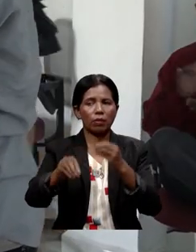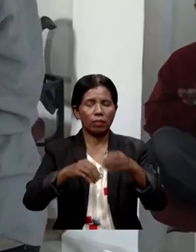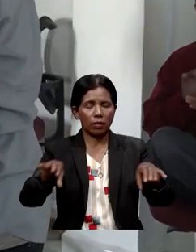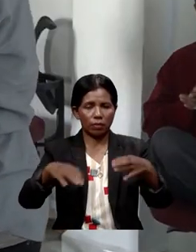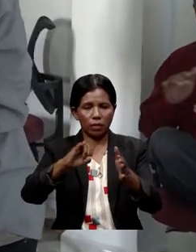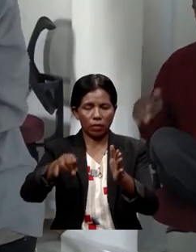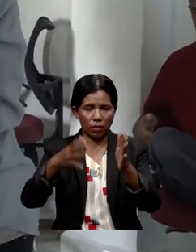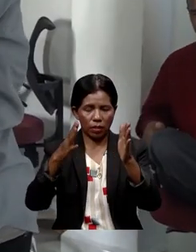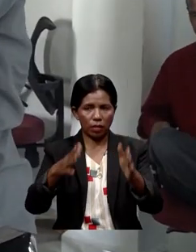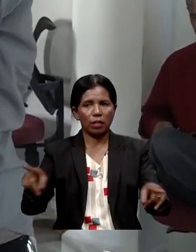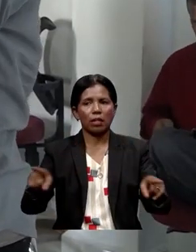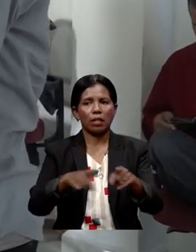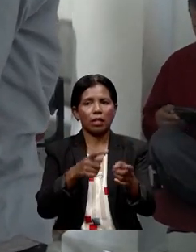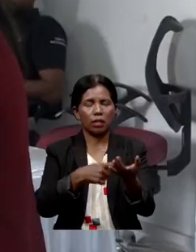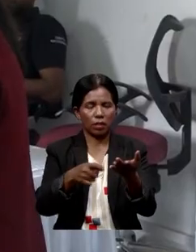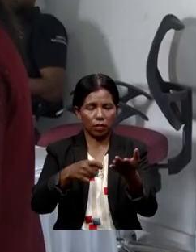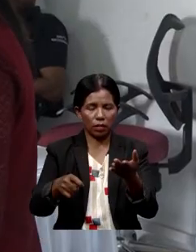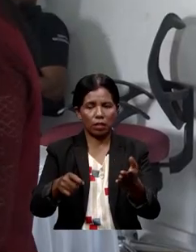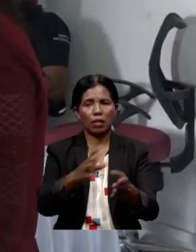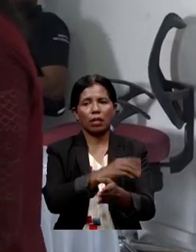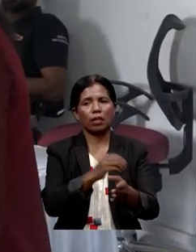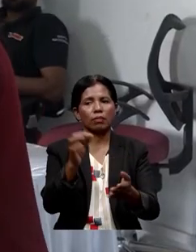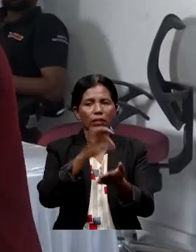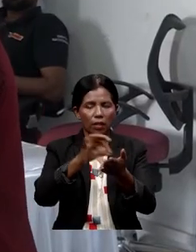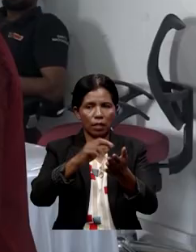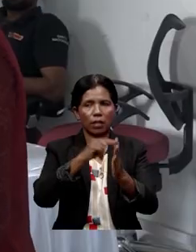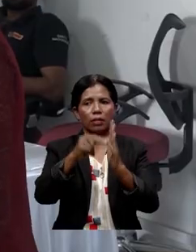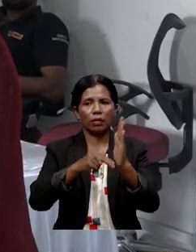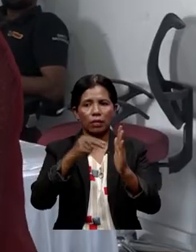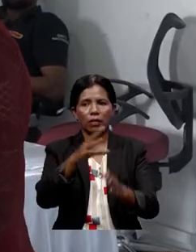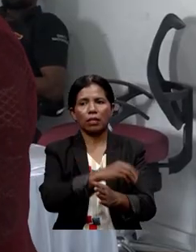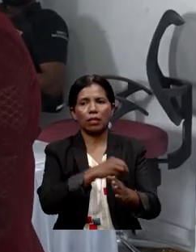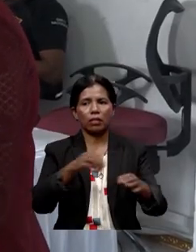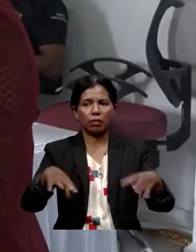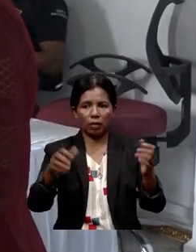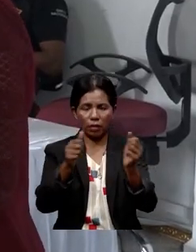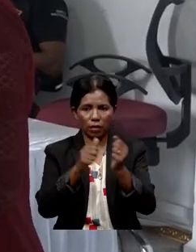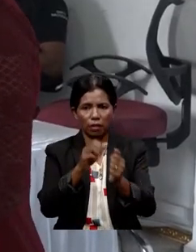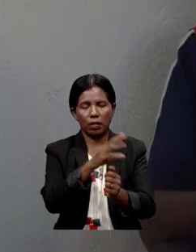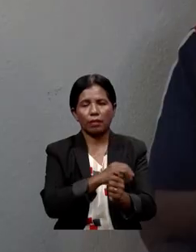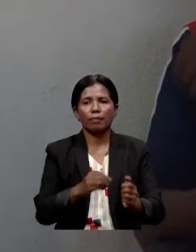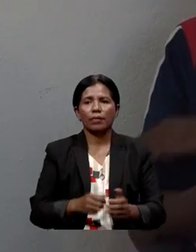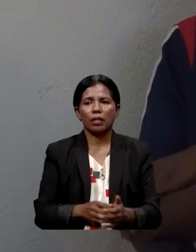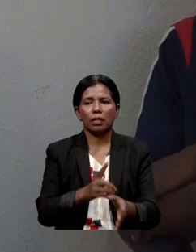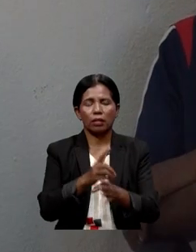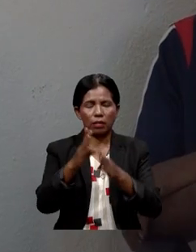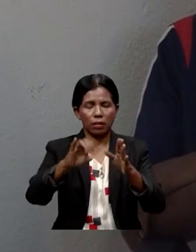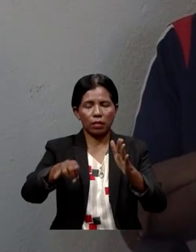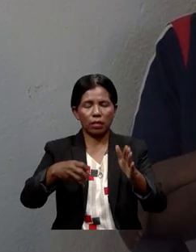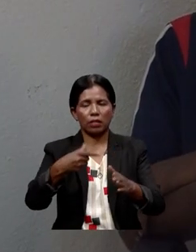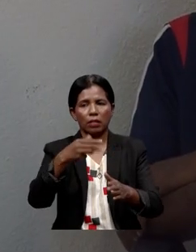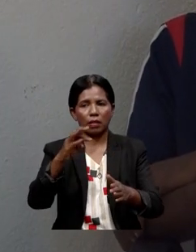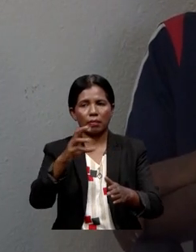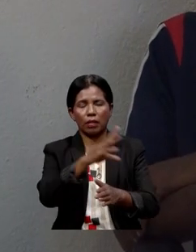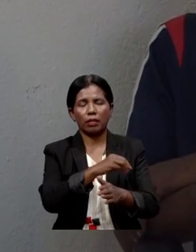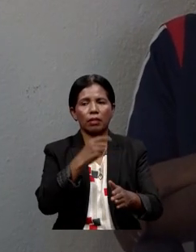serviços de oralismo NEM, a nessa técnico, ralo cobertura, requer notícia, técnico, opera câmara, no multimédia. Diretor-geral de EMEN, Levi da